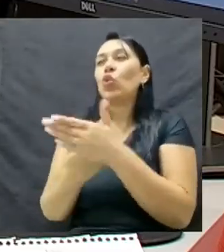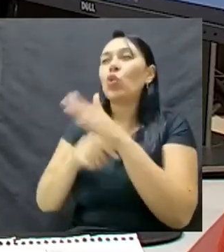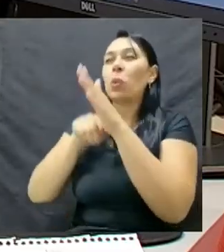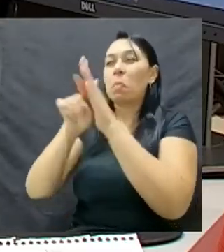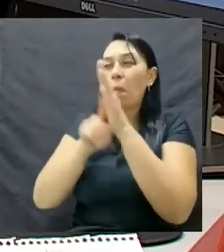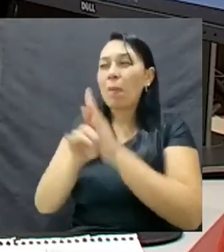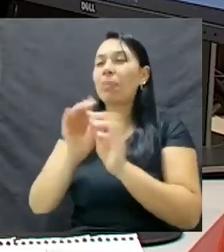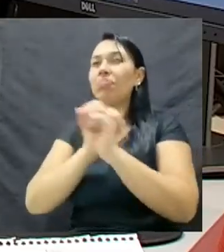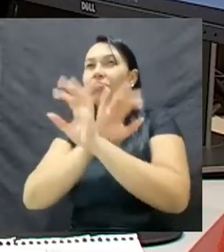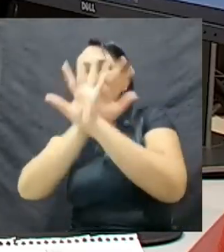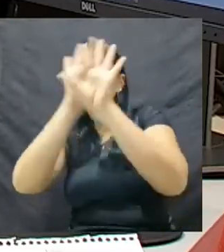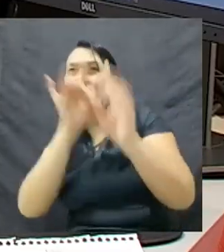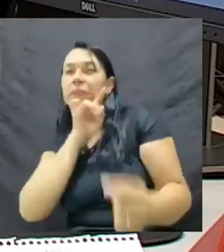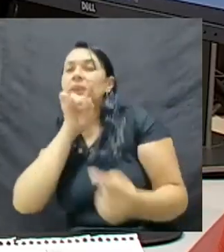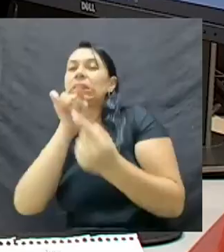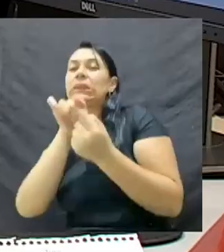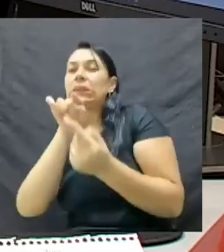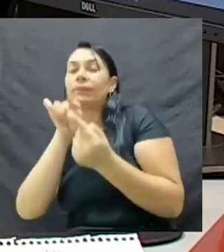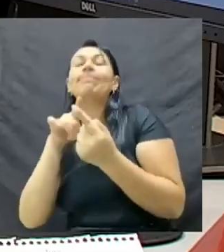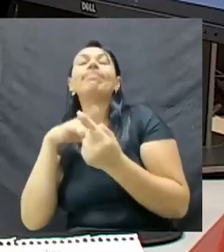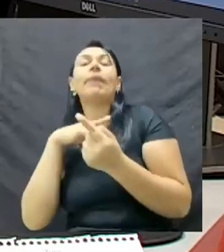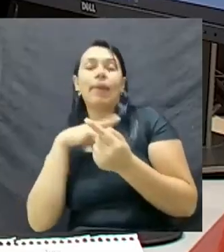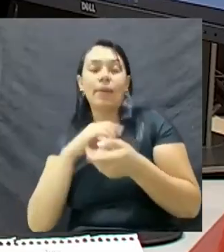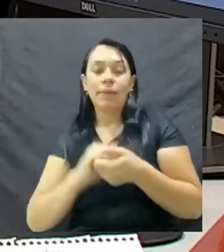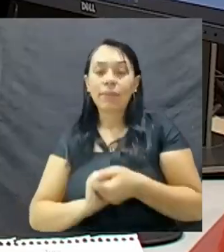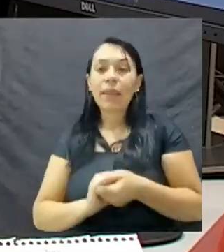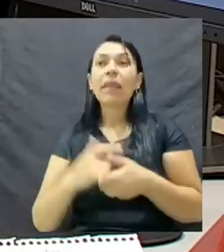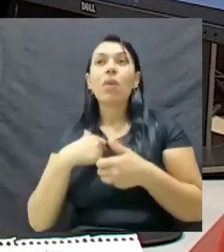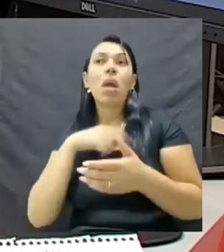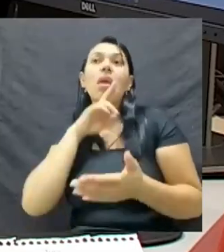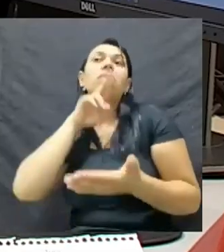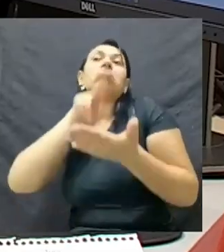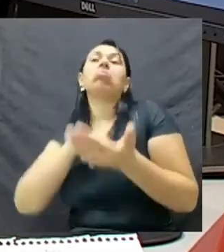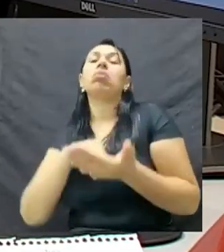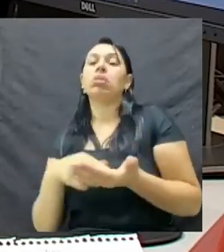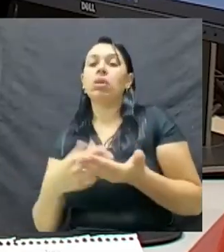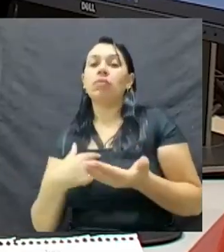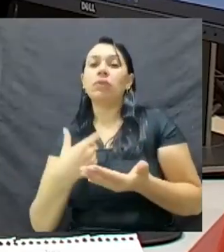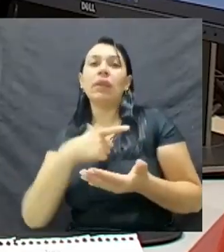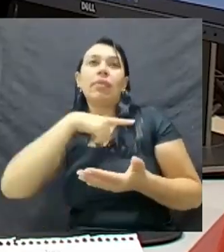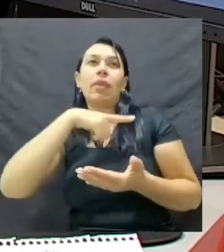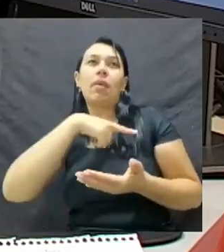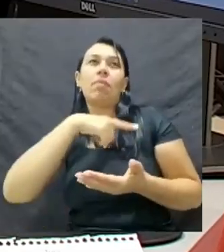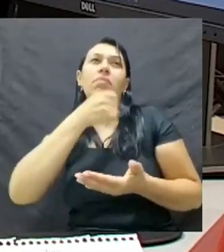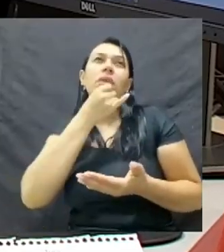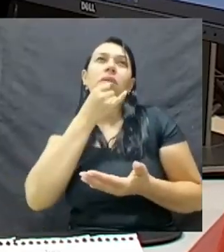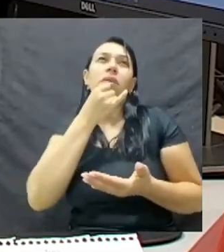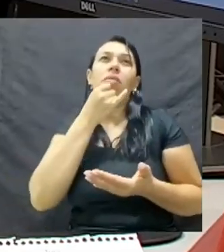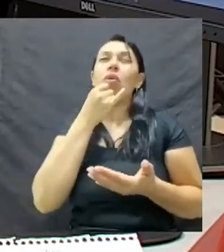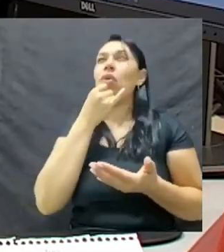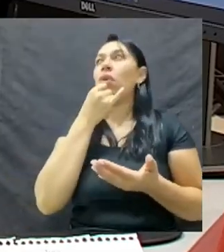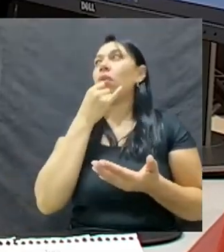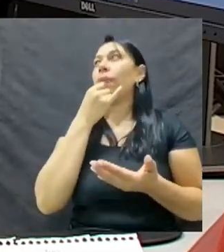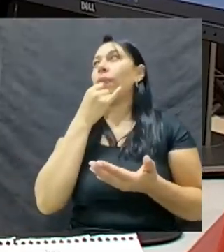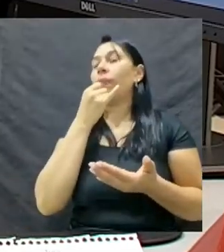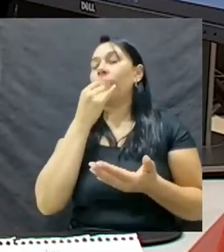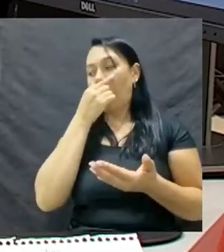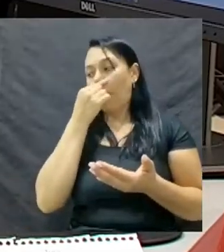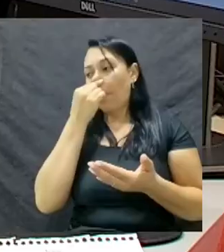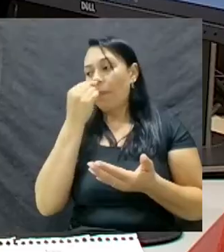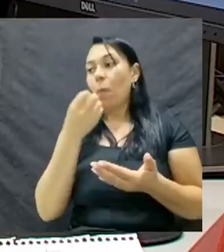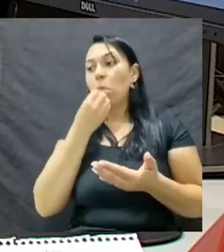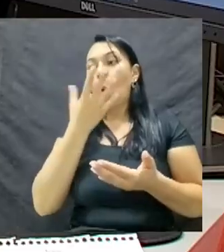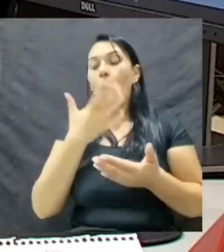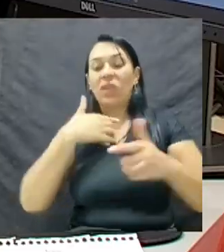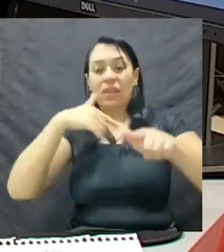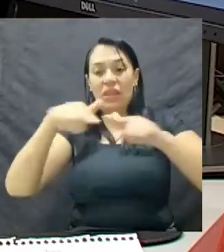objetivo. Então ele traz esse resultado. Então quando você tem um compêndio de boas atuações, que